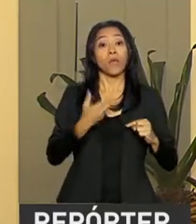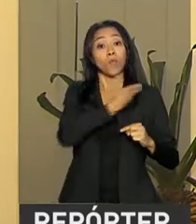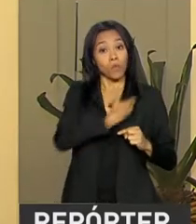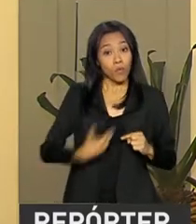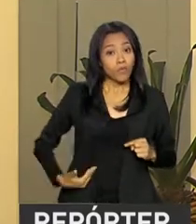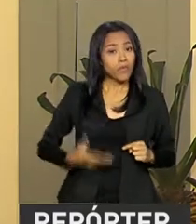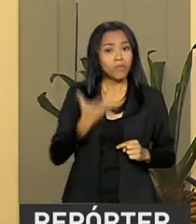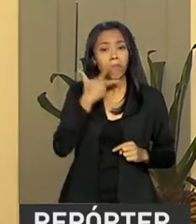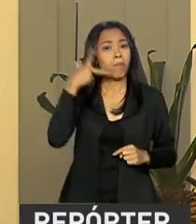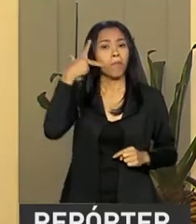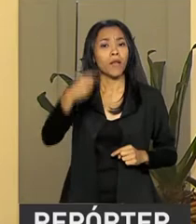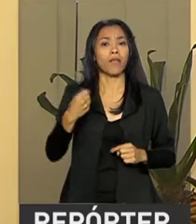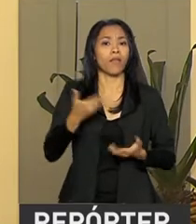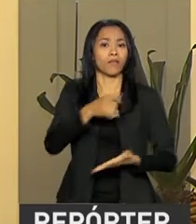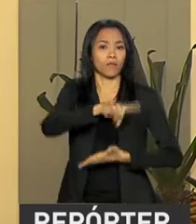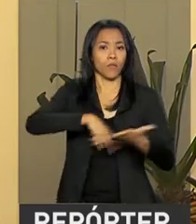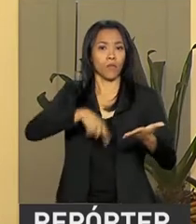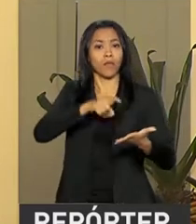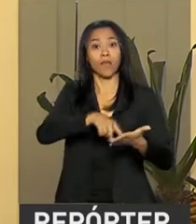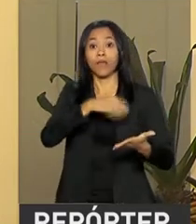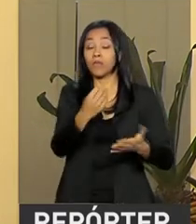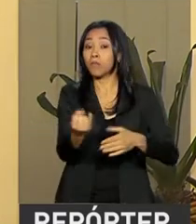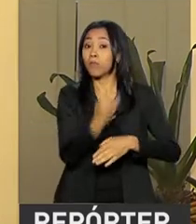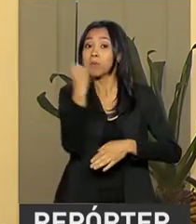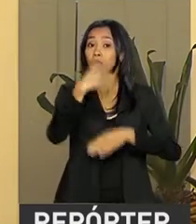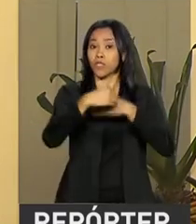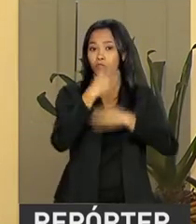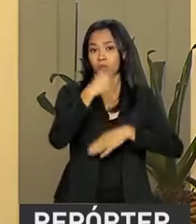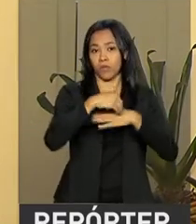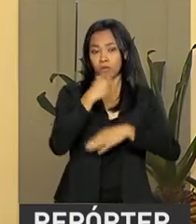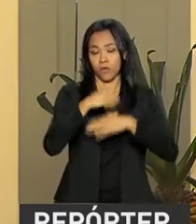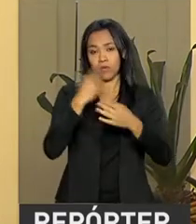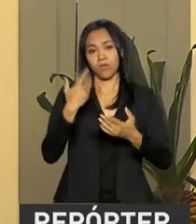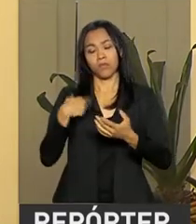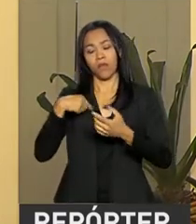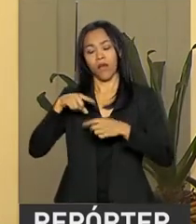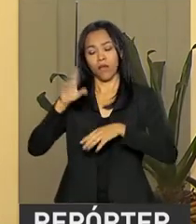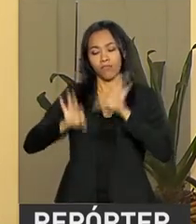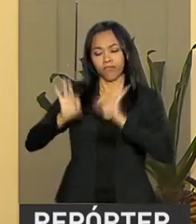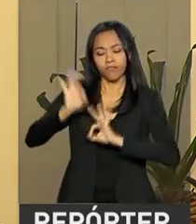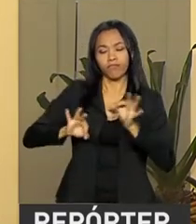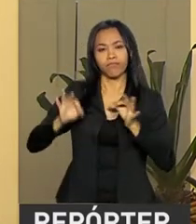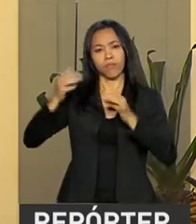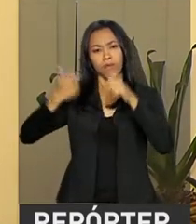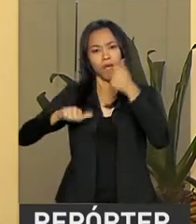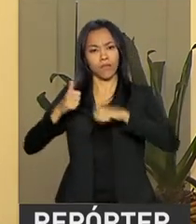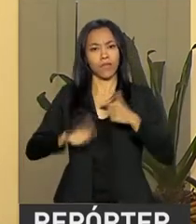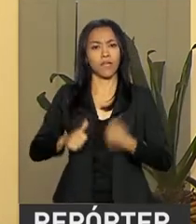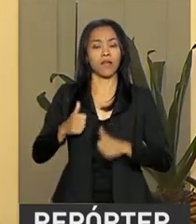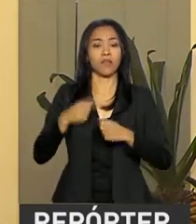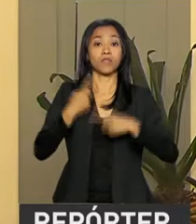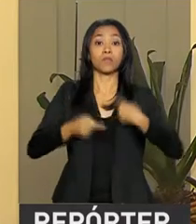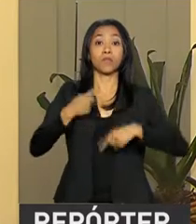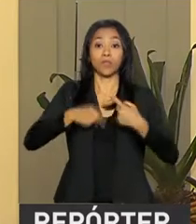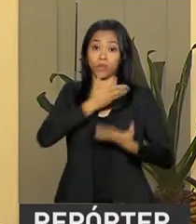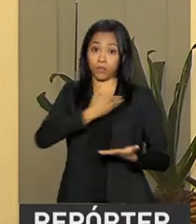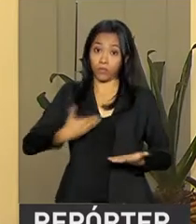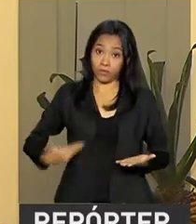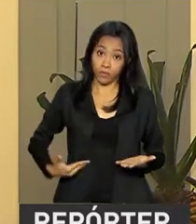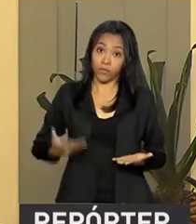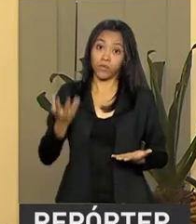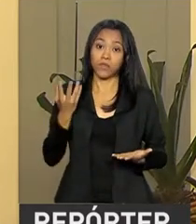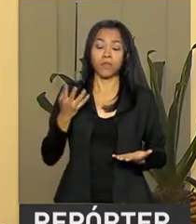de informações para planejamento, monitoramento e principalmente avaliação das políticas públicas, para saber